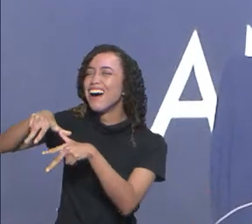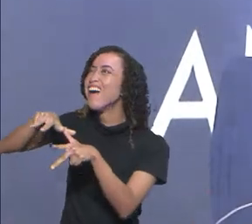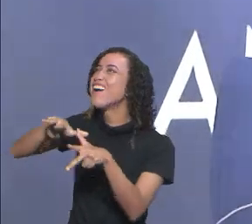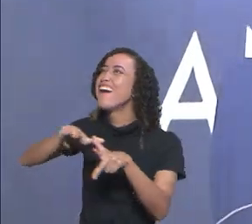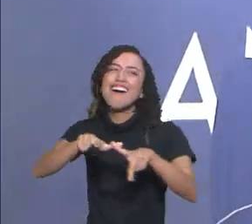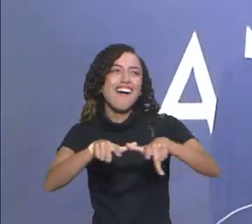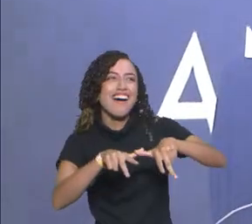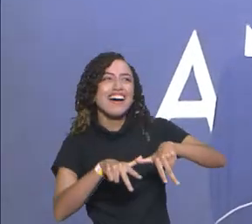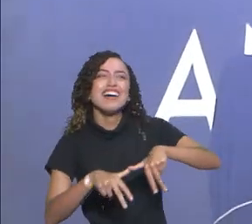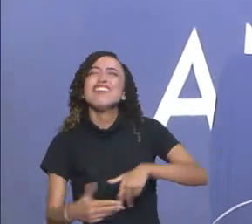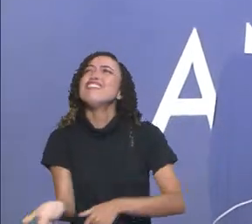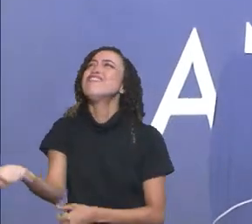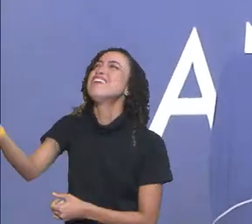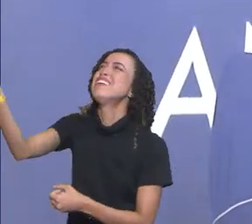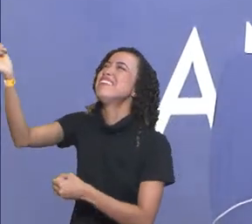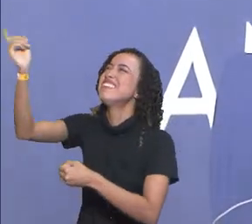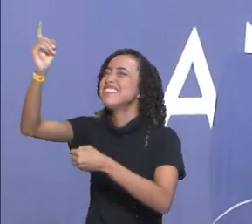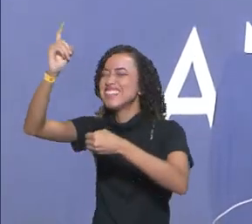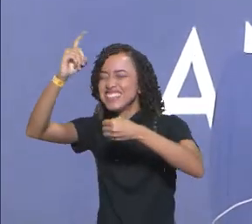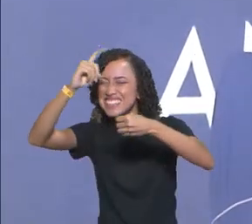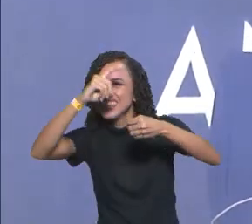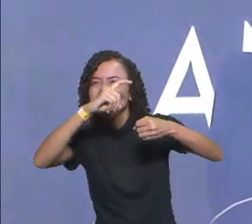dançar você